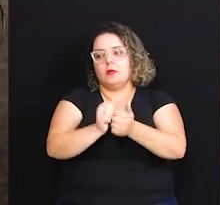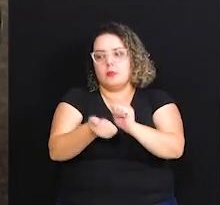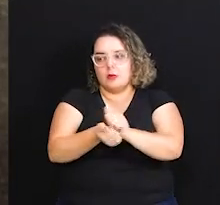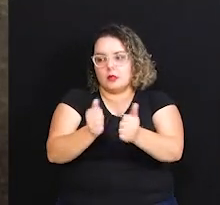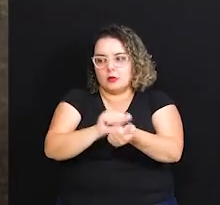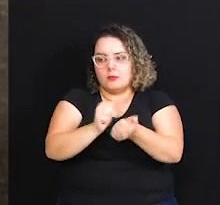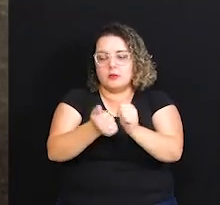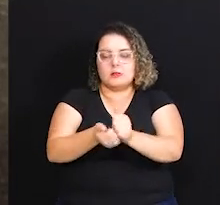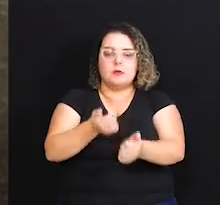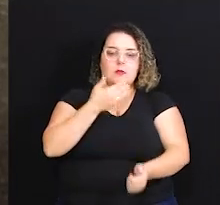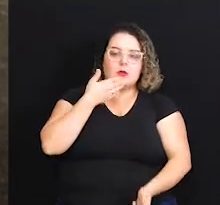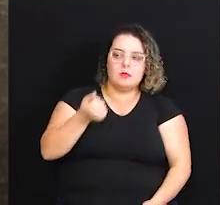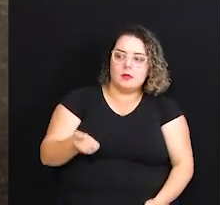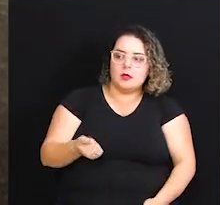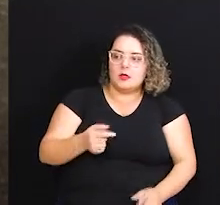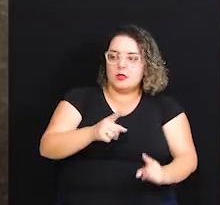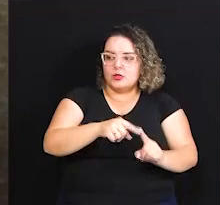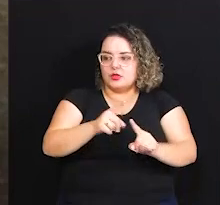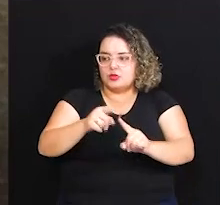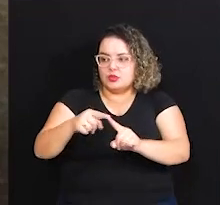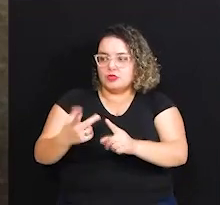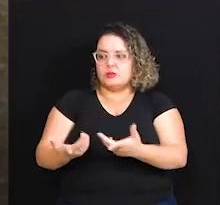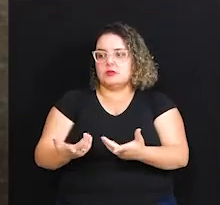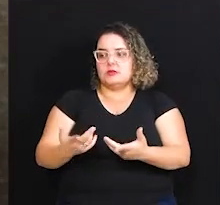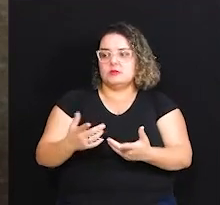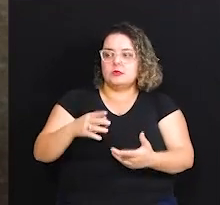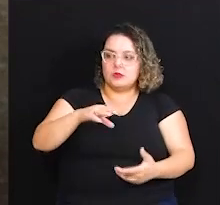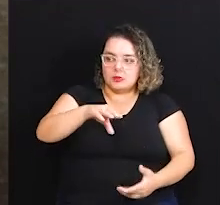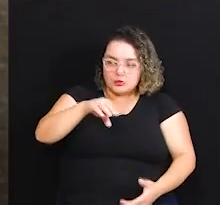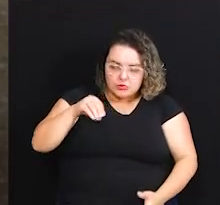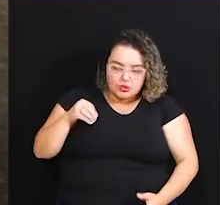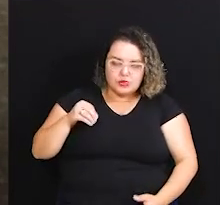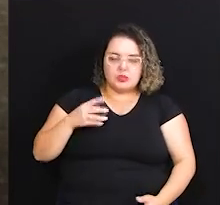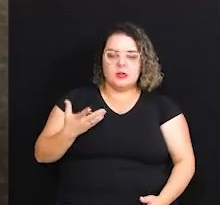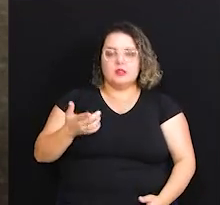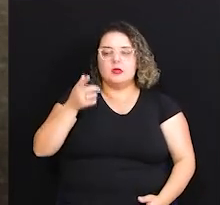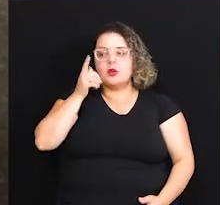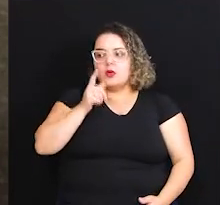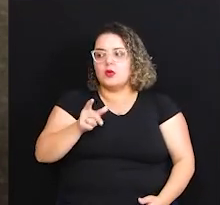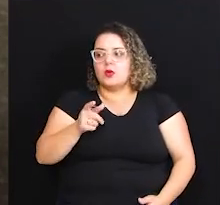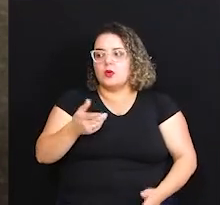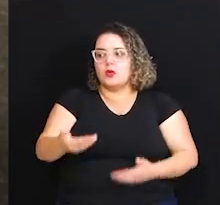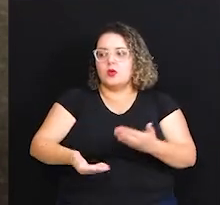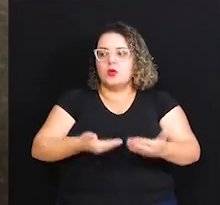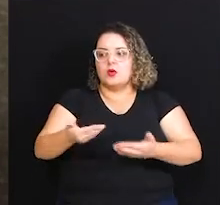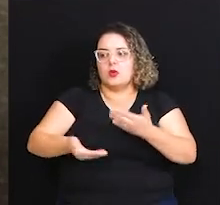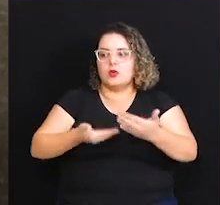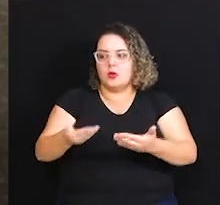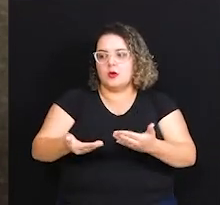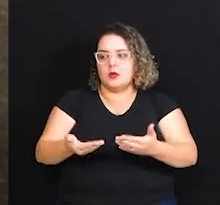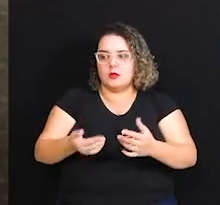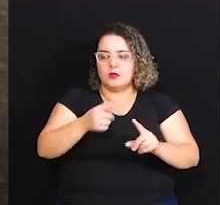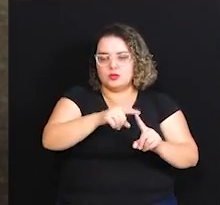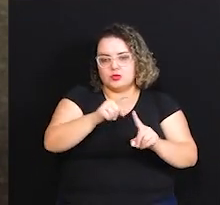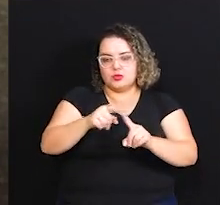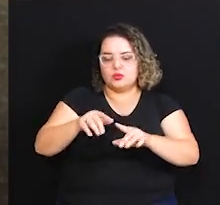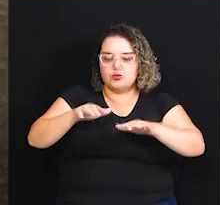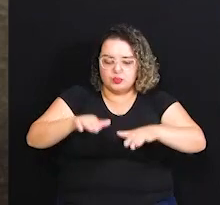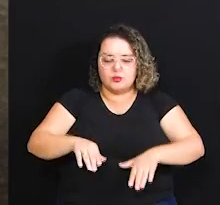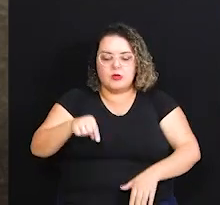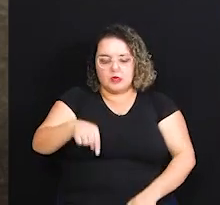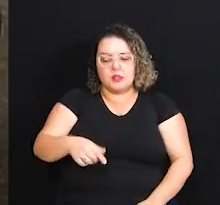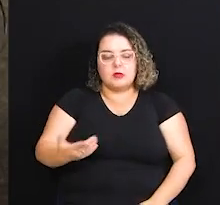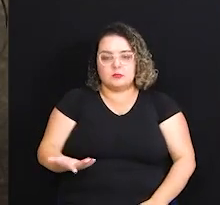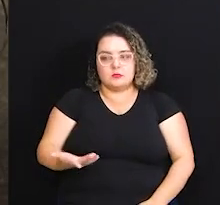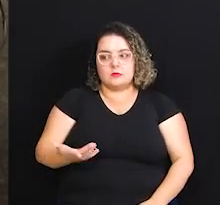bosque, para que algumas espécies sejam retiradas, para a gente conseguir manter as espécies nativas, né?